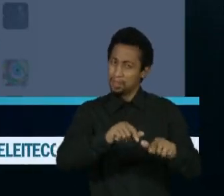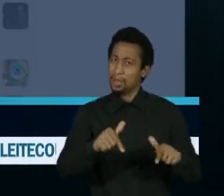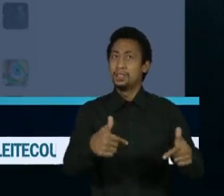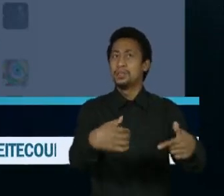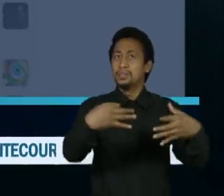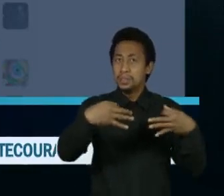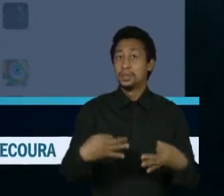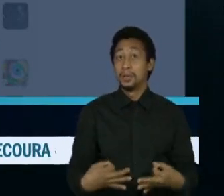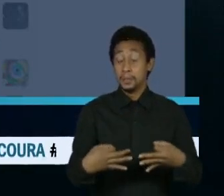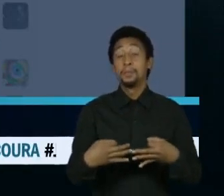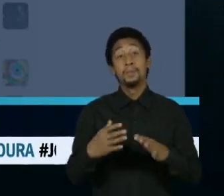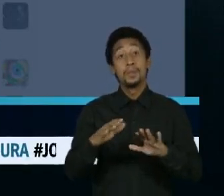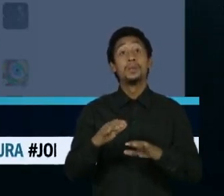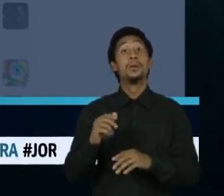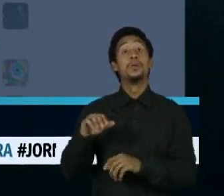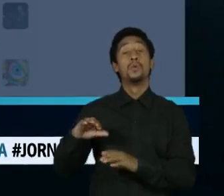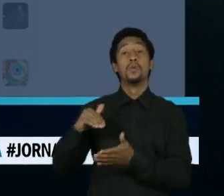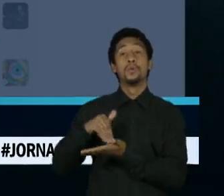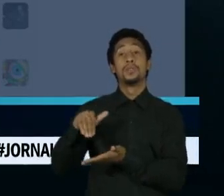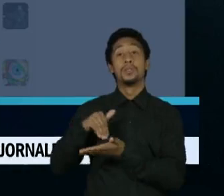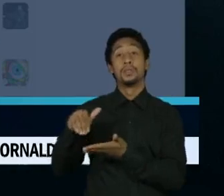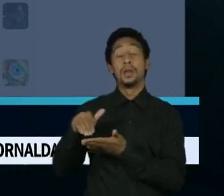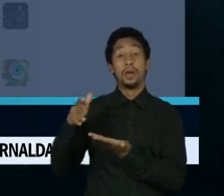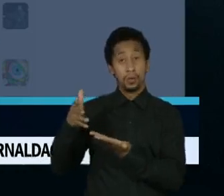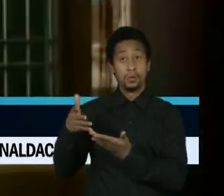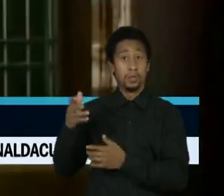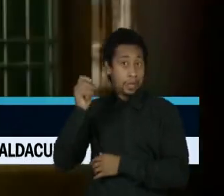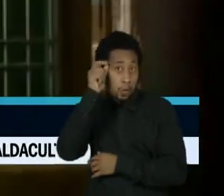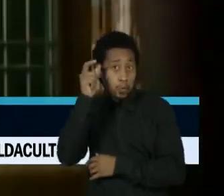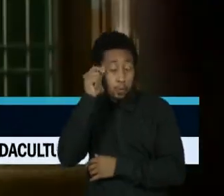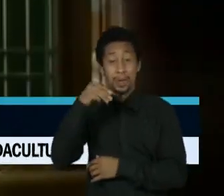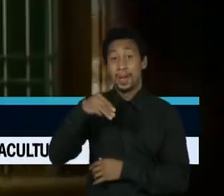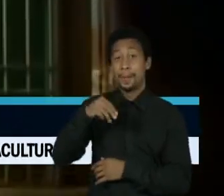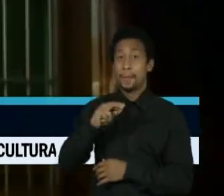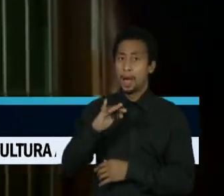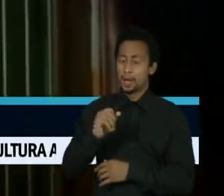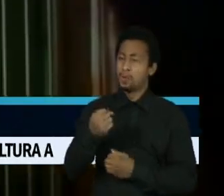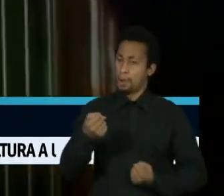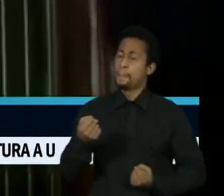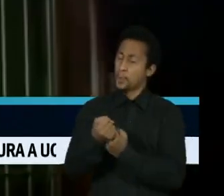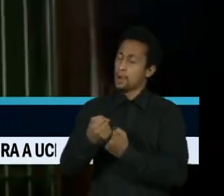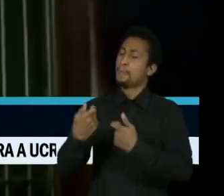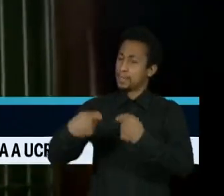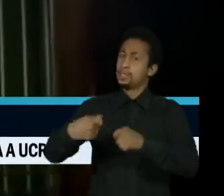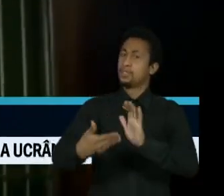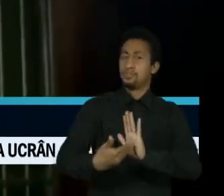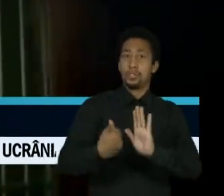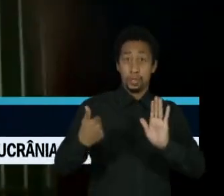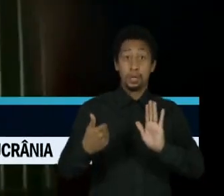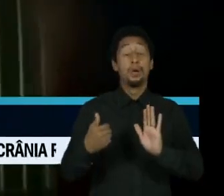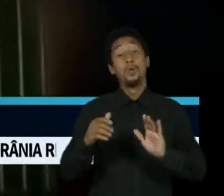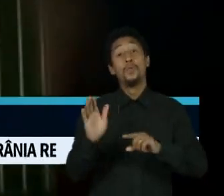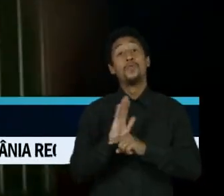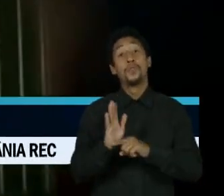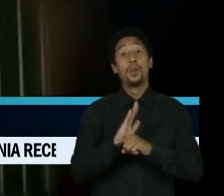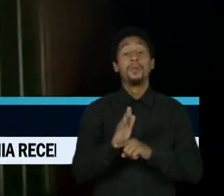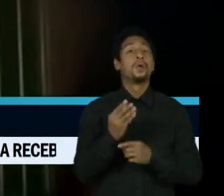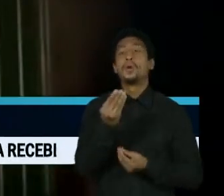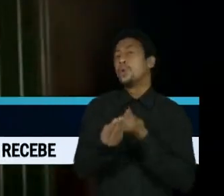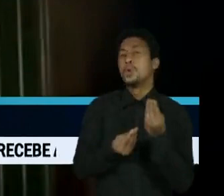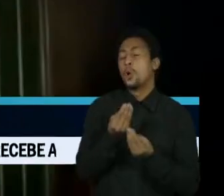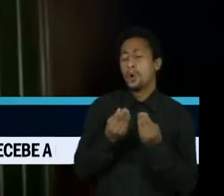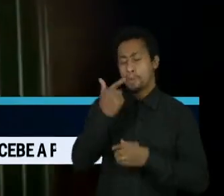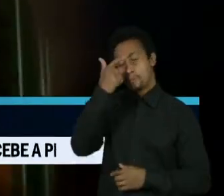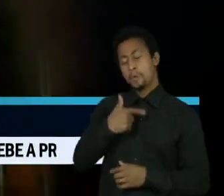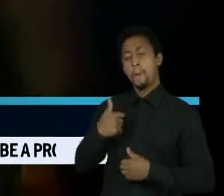do ministro ganhou o apoio do secretário da Cultura, Mário Frias. Uma cena do filme, Como Se Tornar o Pior Aluno da Escola, ganhou a atenção